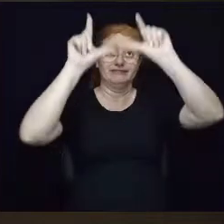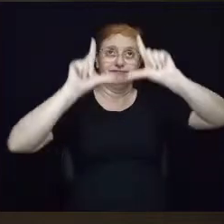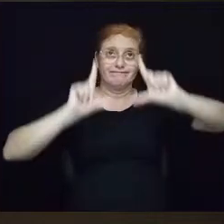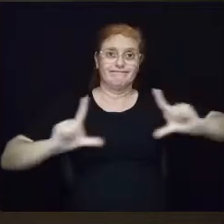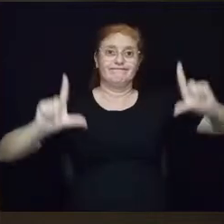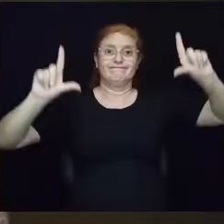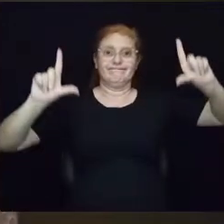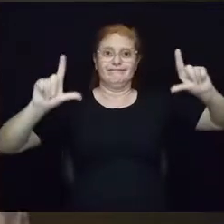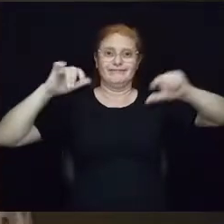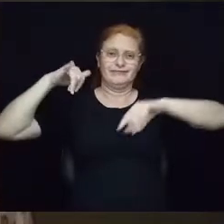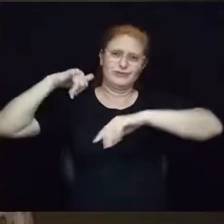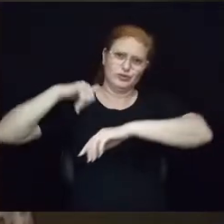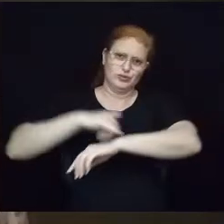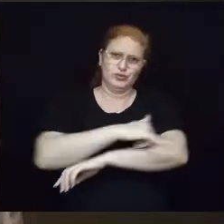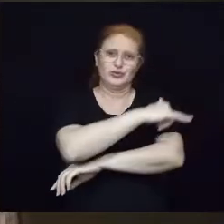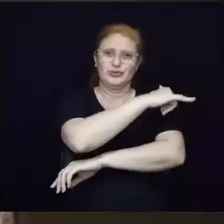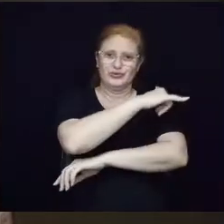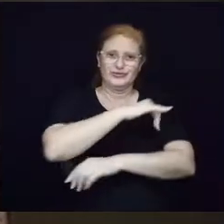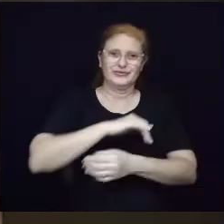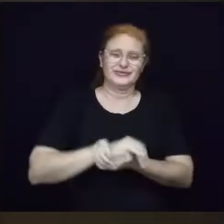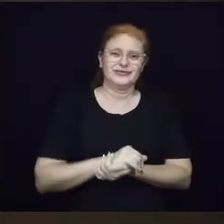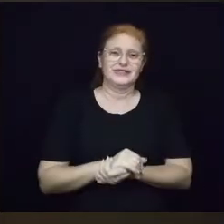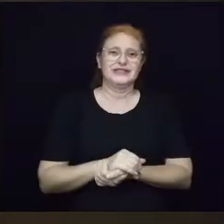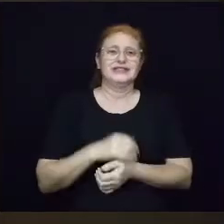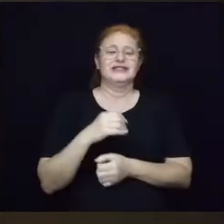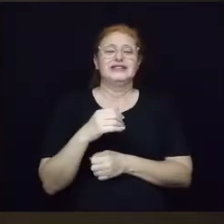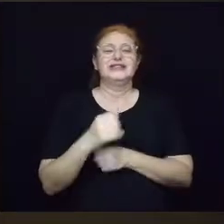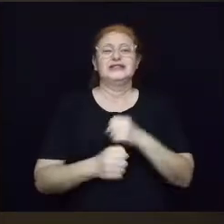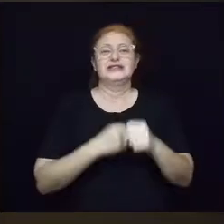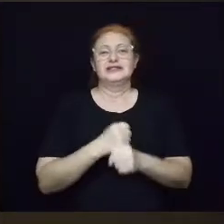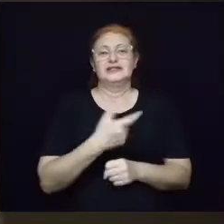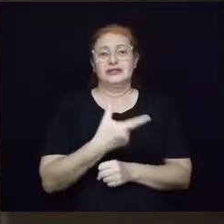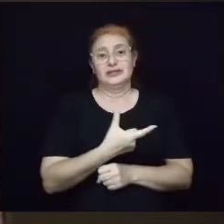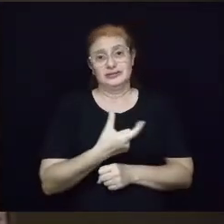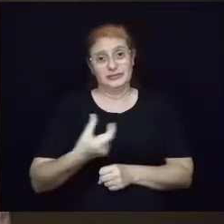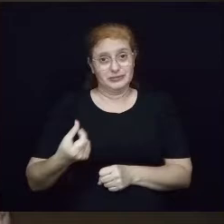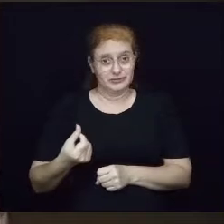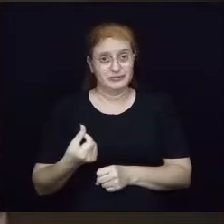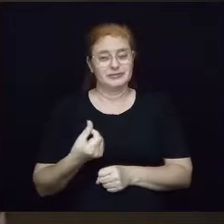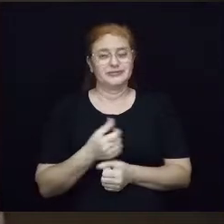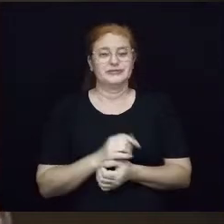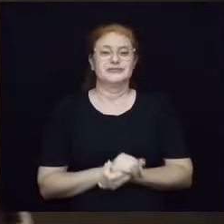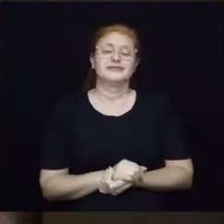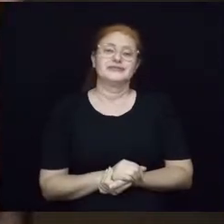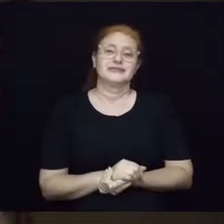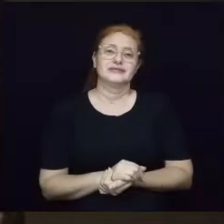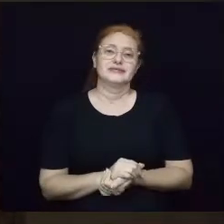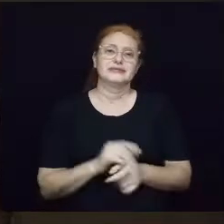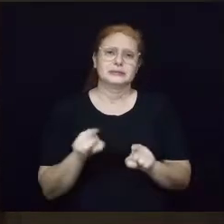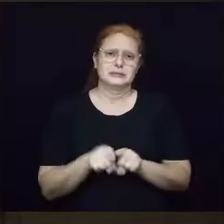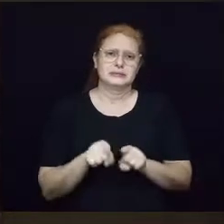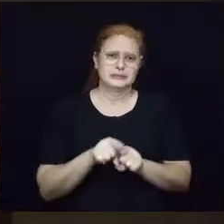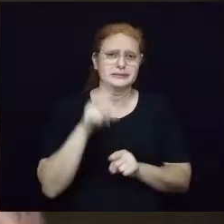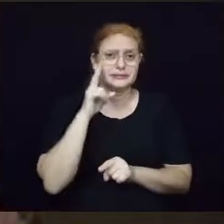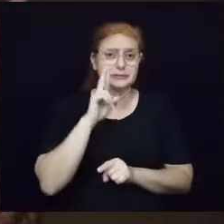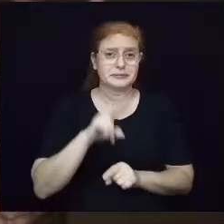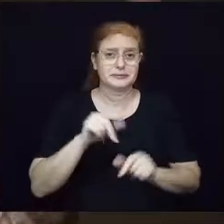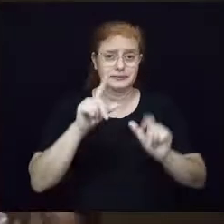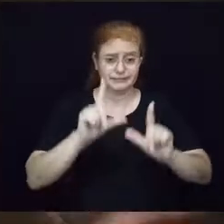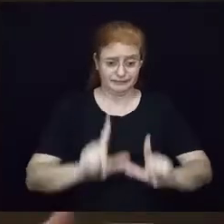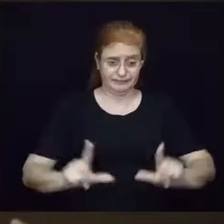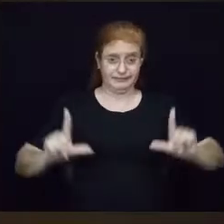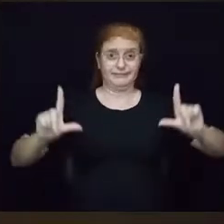no aeroporto Salgado Filho, feito em 2001. E a gente pode ver nesse painel